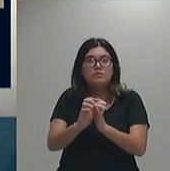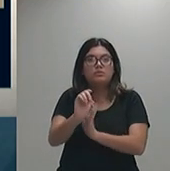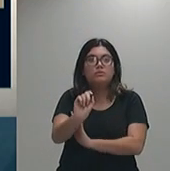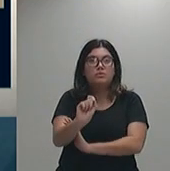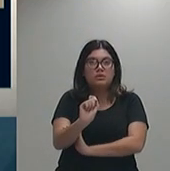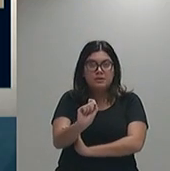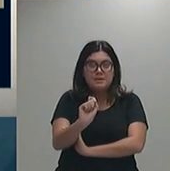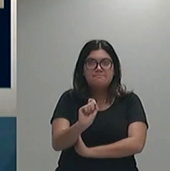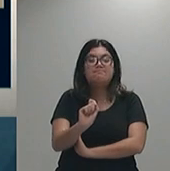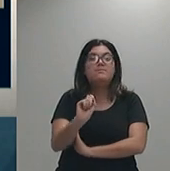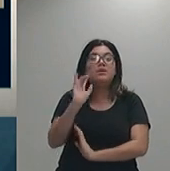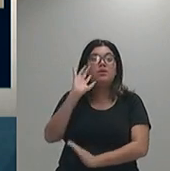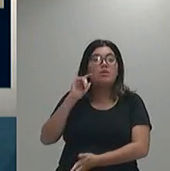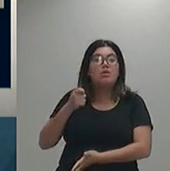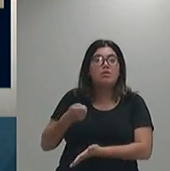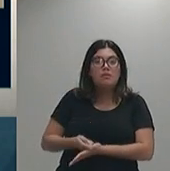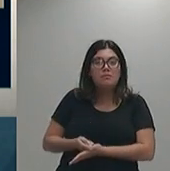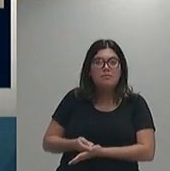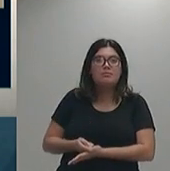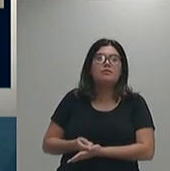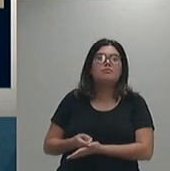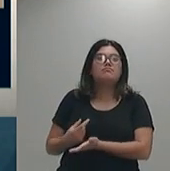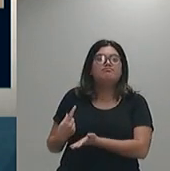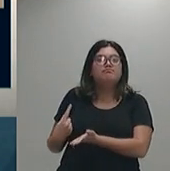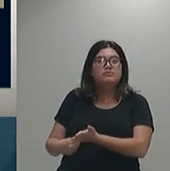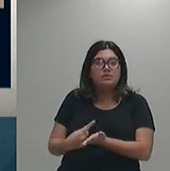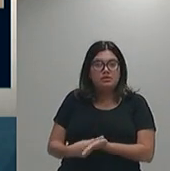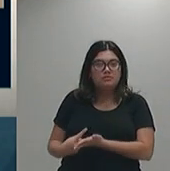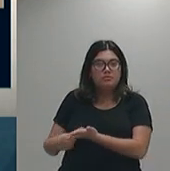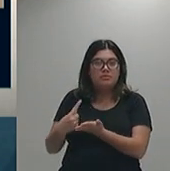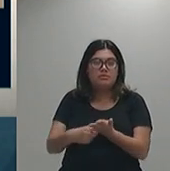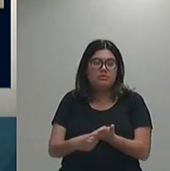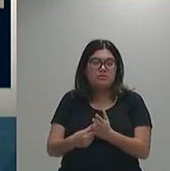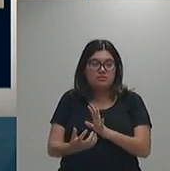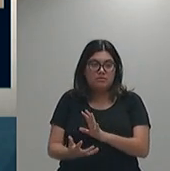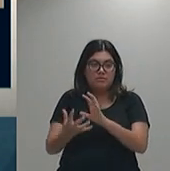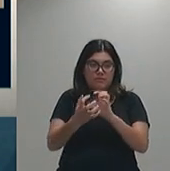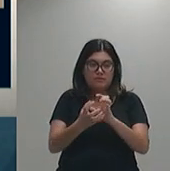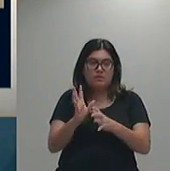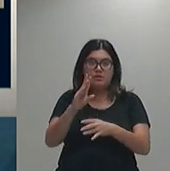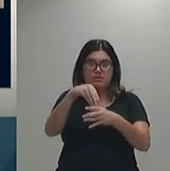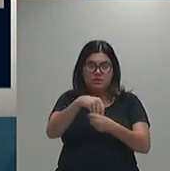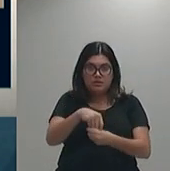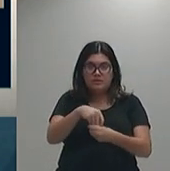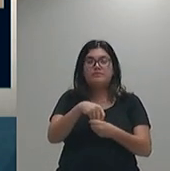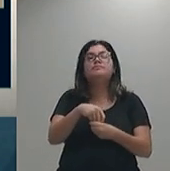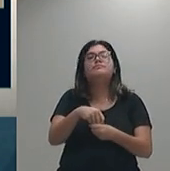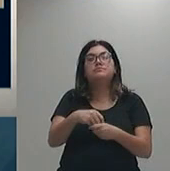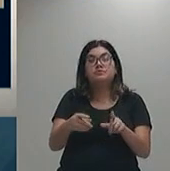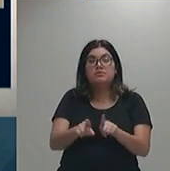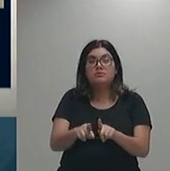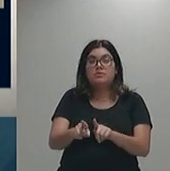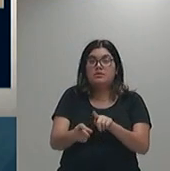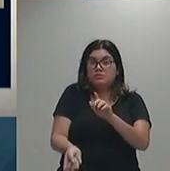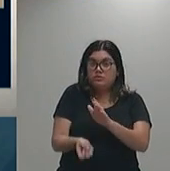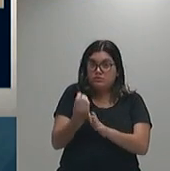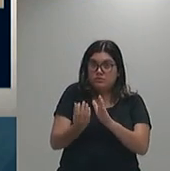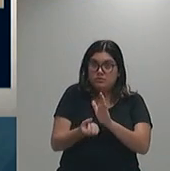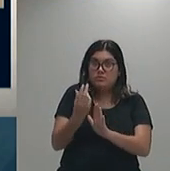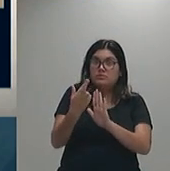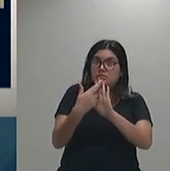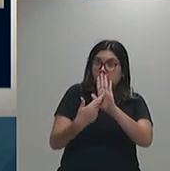tribunal de liberace sobre ele foi feito interno inclusive construindo a regra